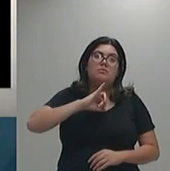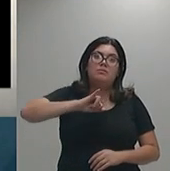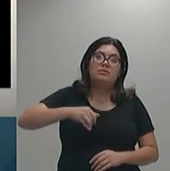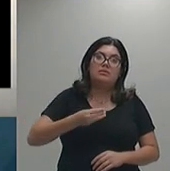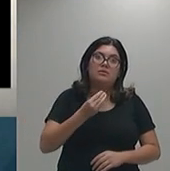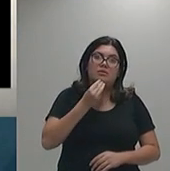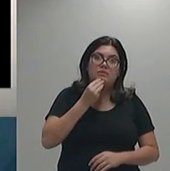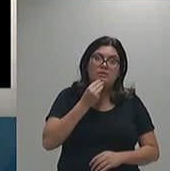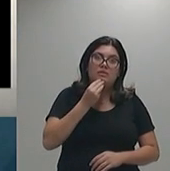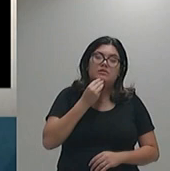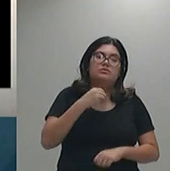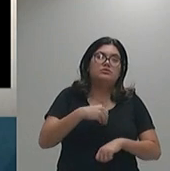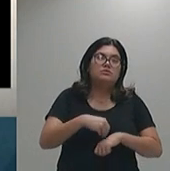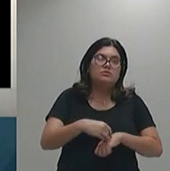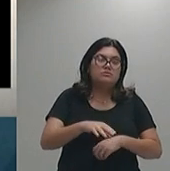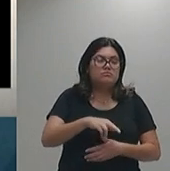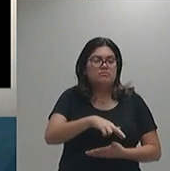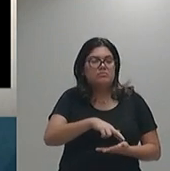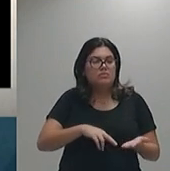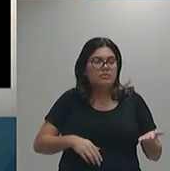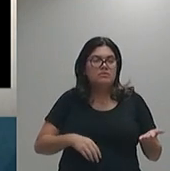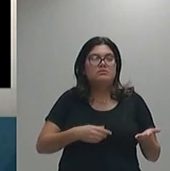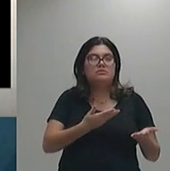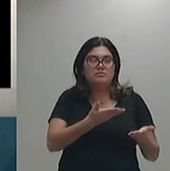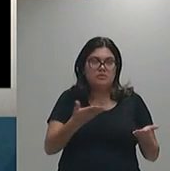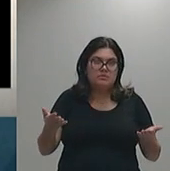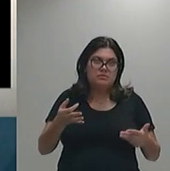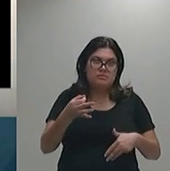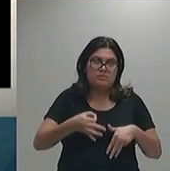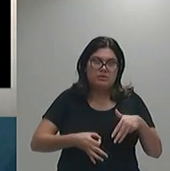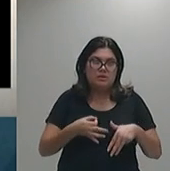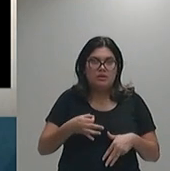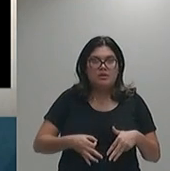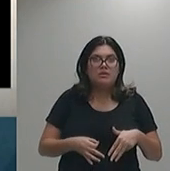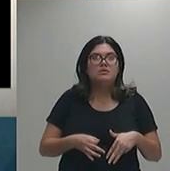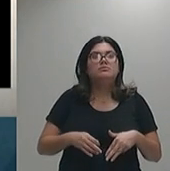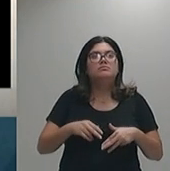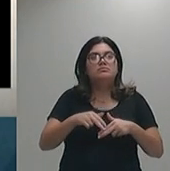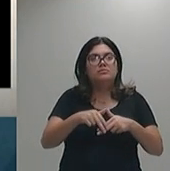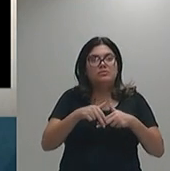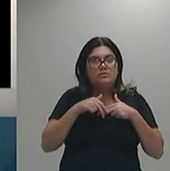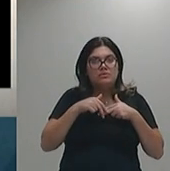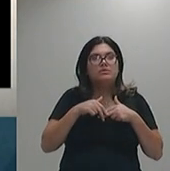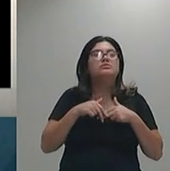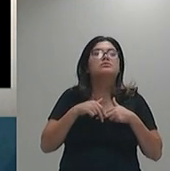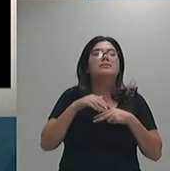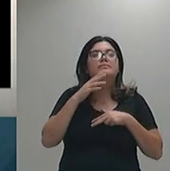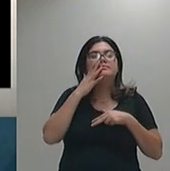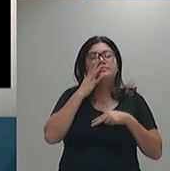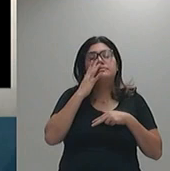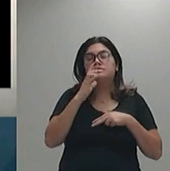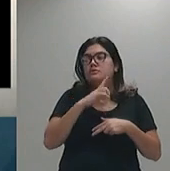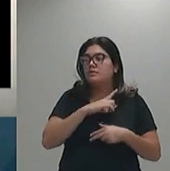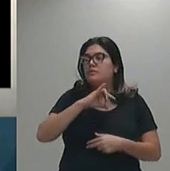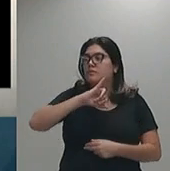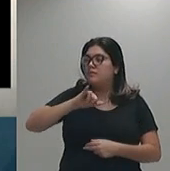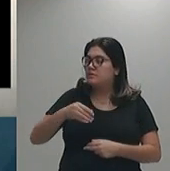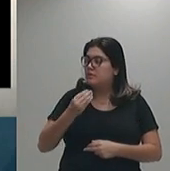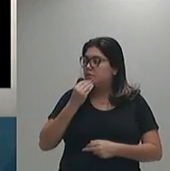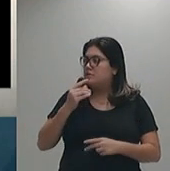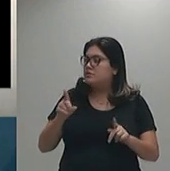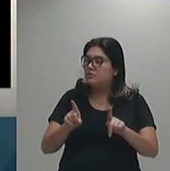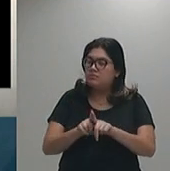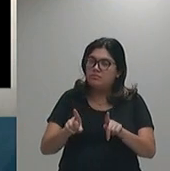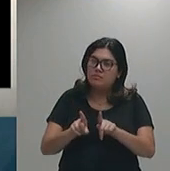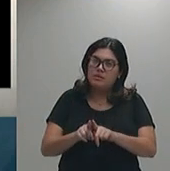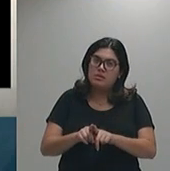Memorial a volta das excelências e portanto inclusive tivemos oportunidade também de audiências